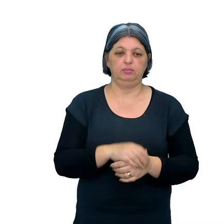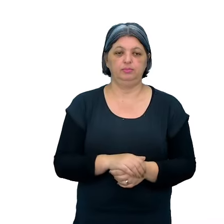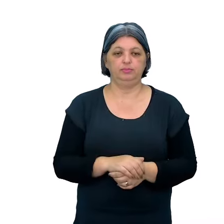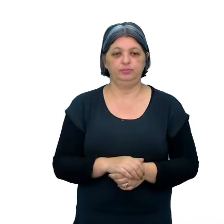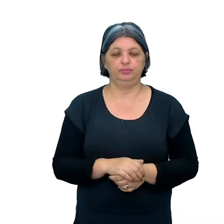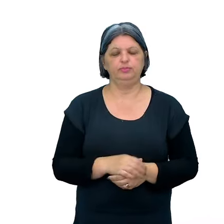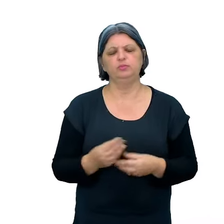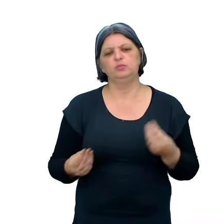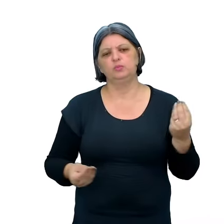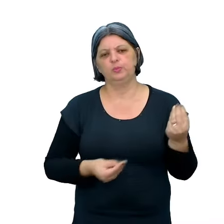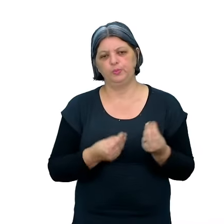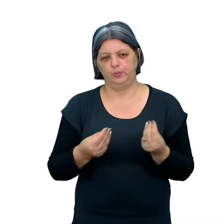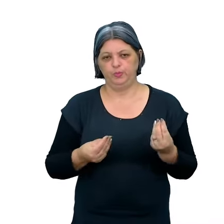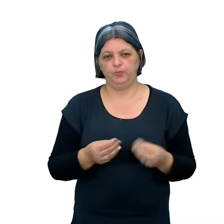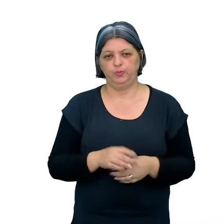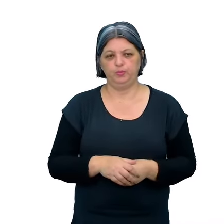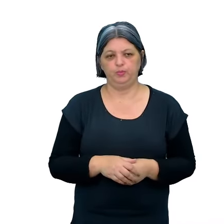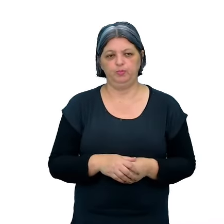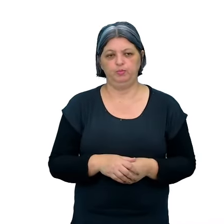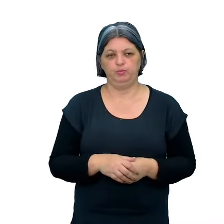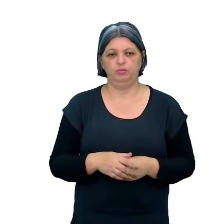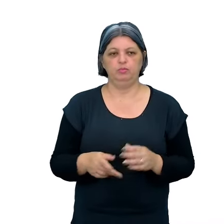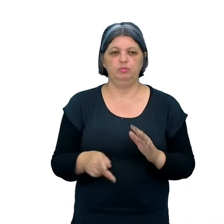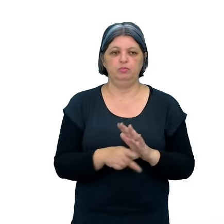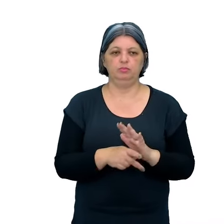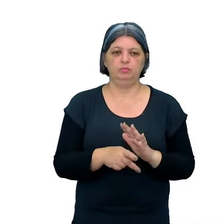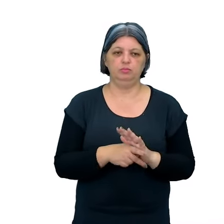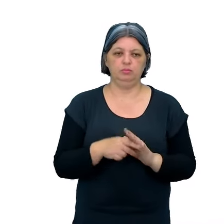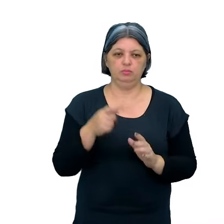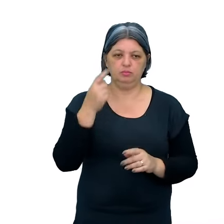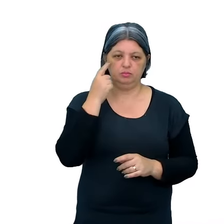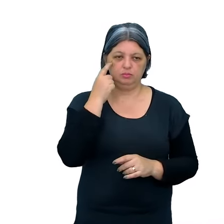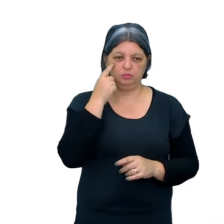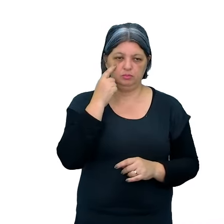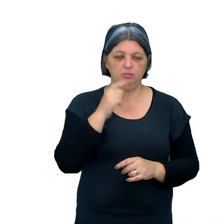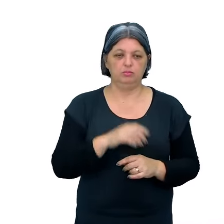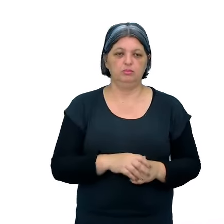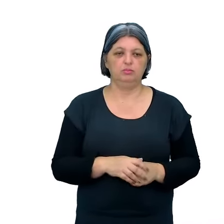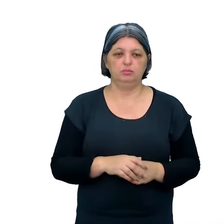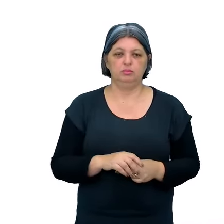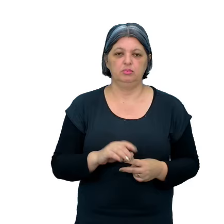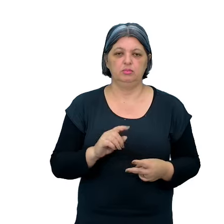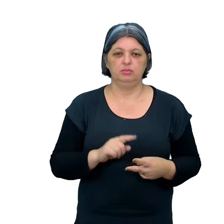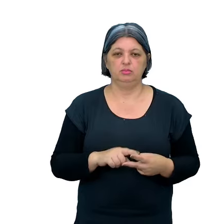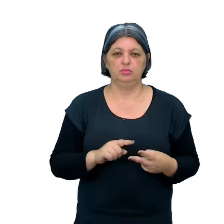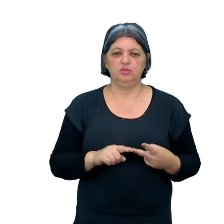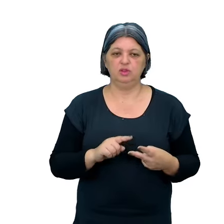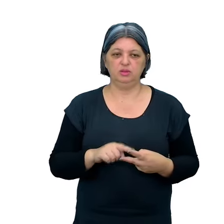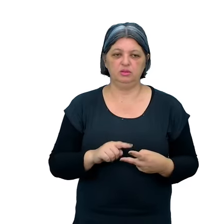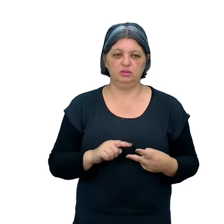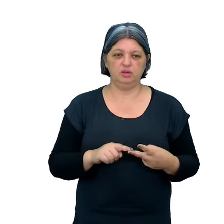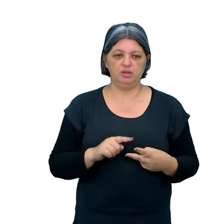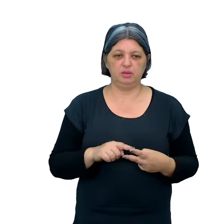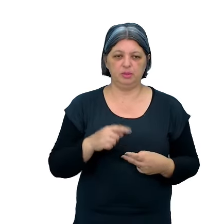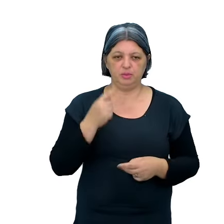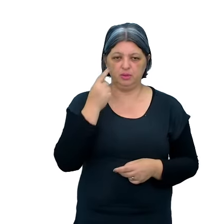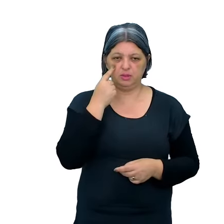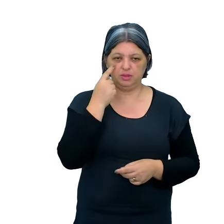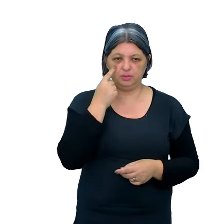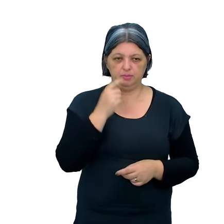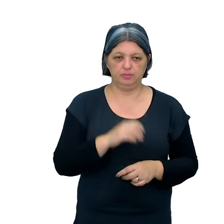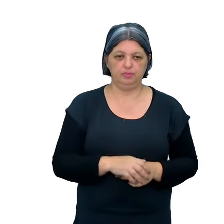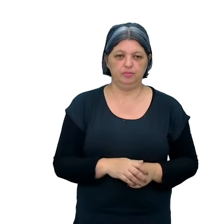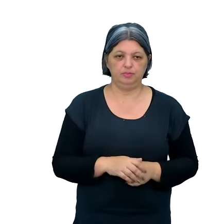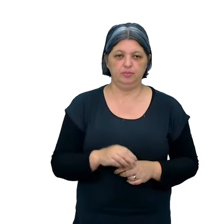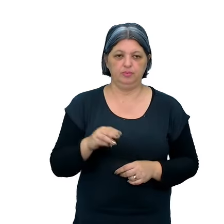vamos tratar? Ao longo desse segundo bimestre, nós vamos tratar aqui de textos multimodais e